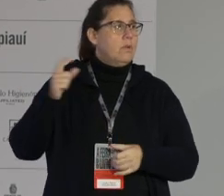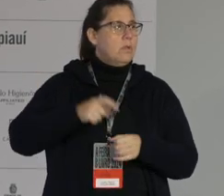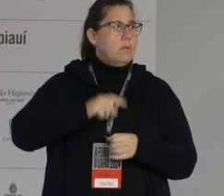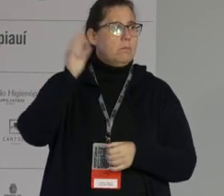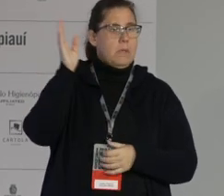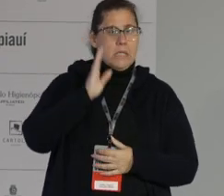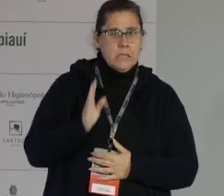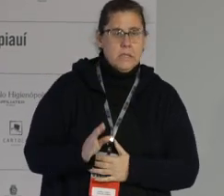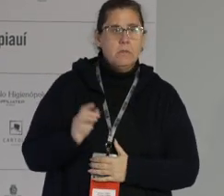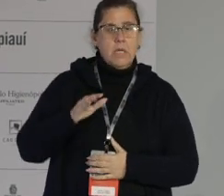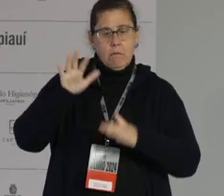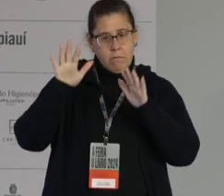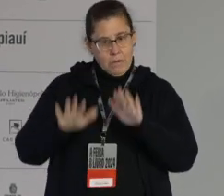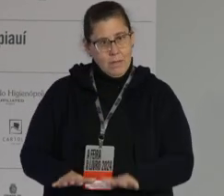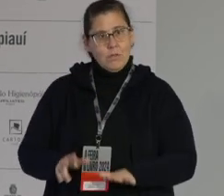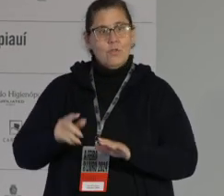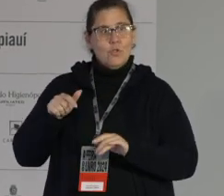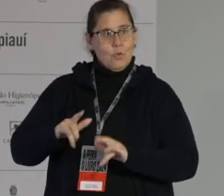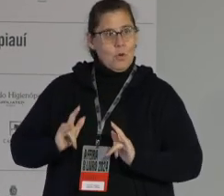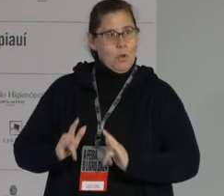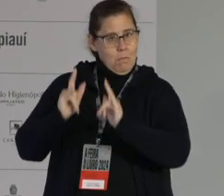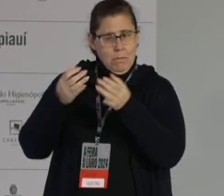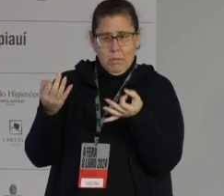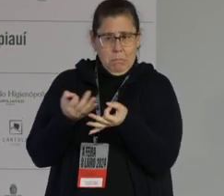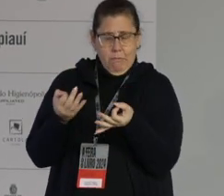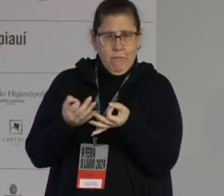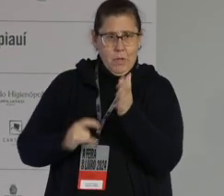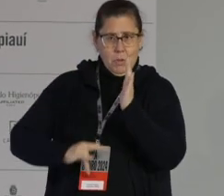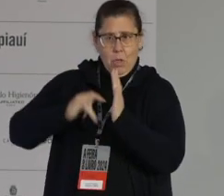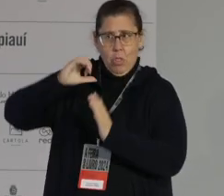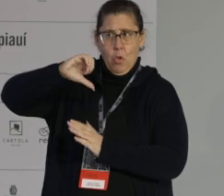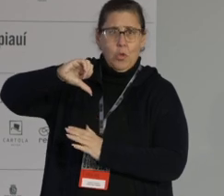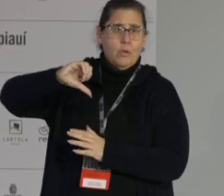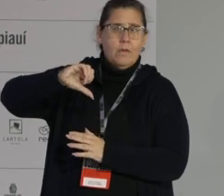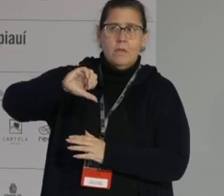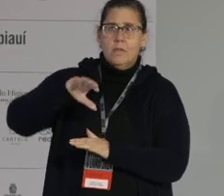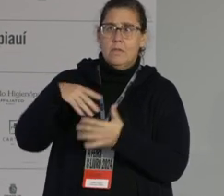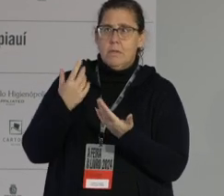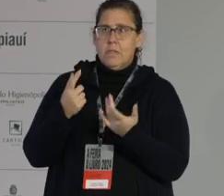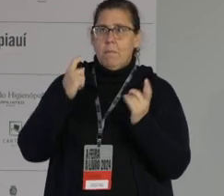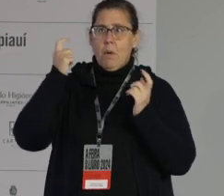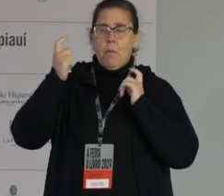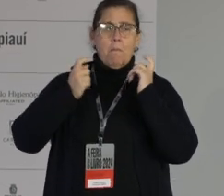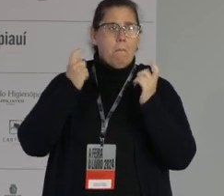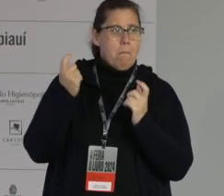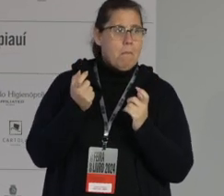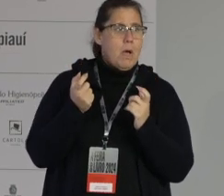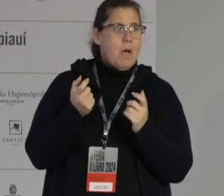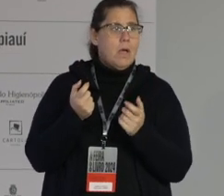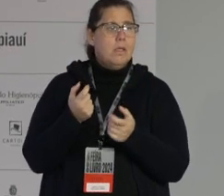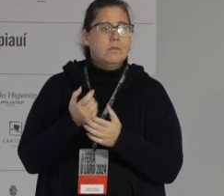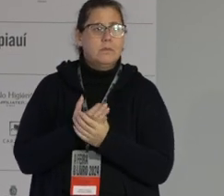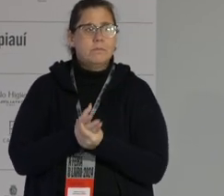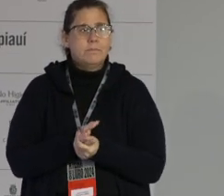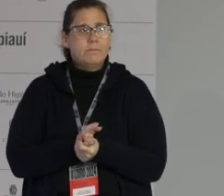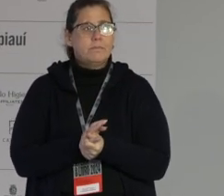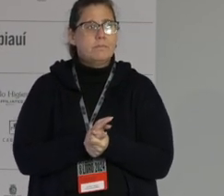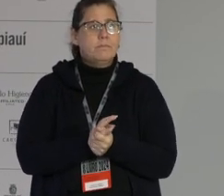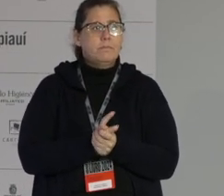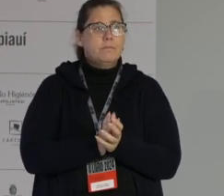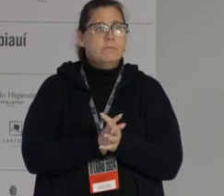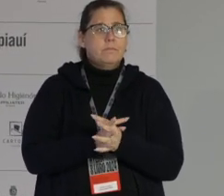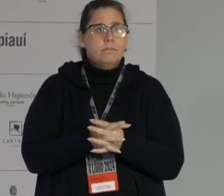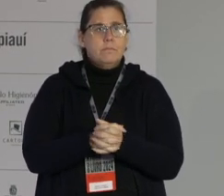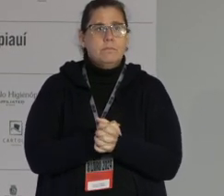Assim, eles querem ficar dentro daquele apartamentinho perfeito no nono andar. Então, eles estão preocupadíssimos com essa perda do Éden, né? E